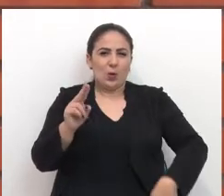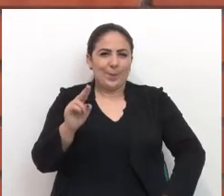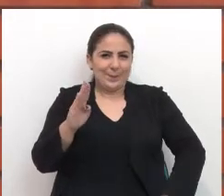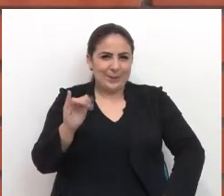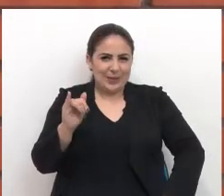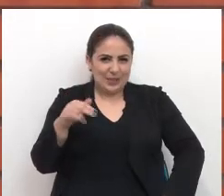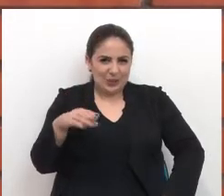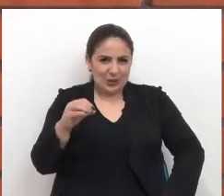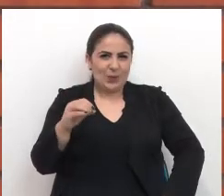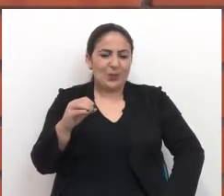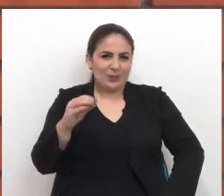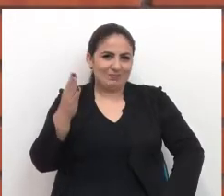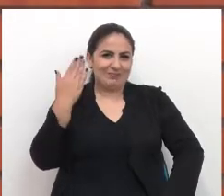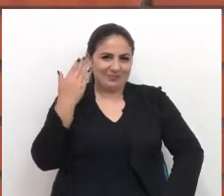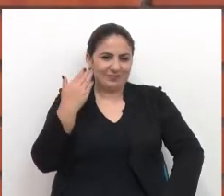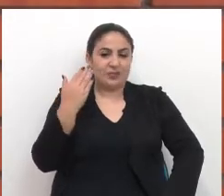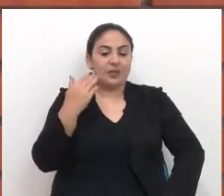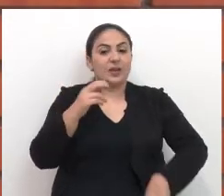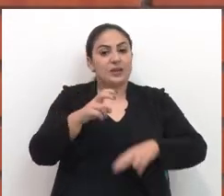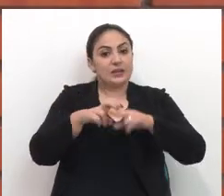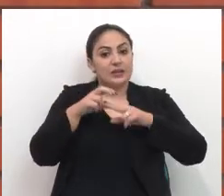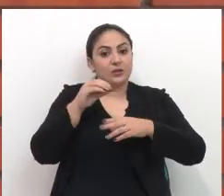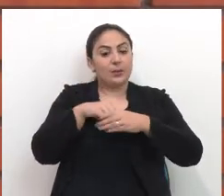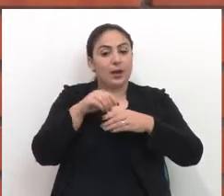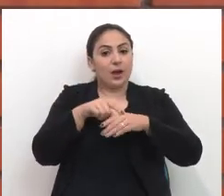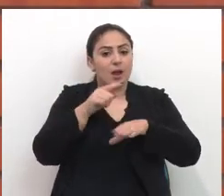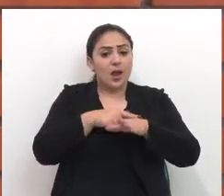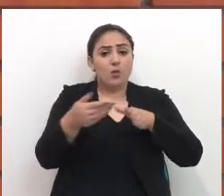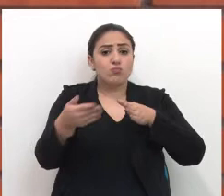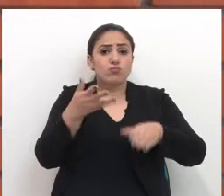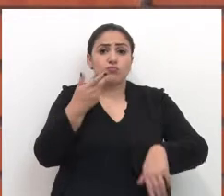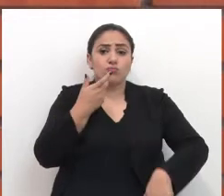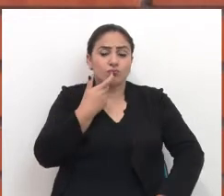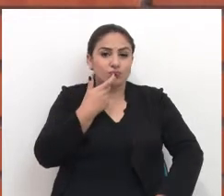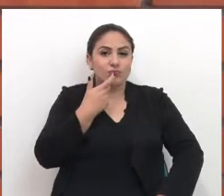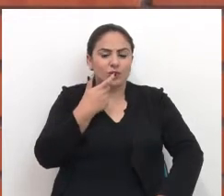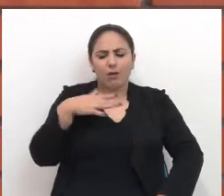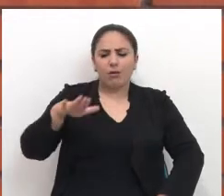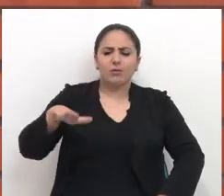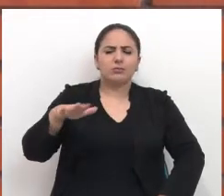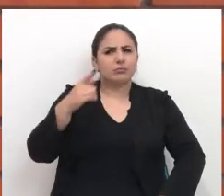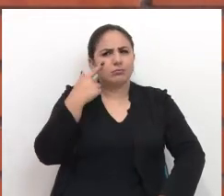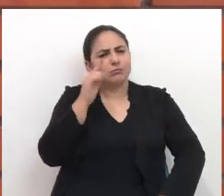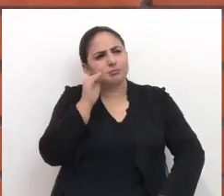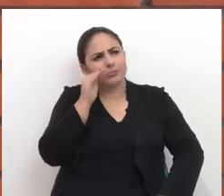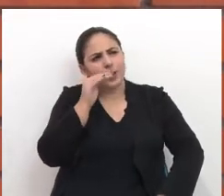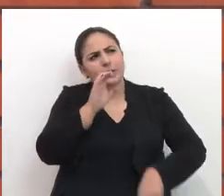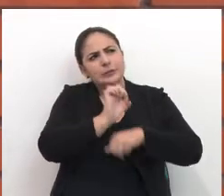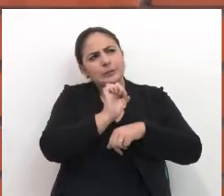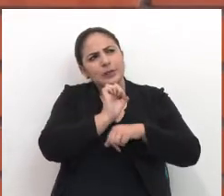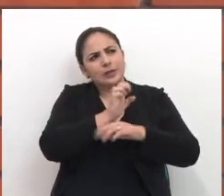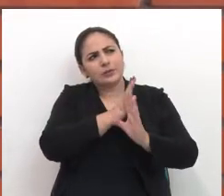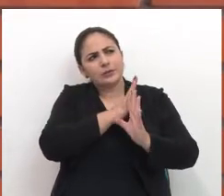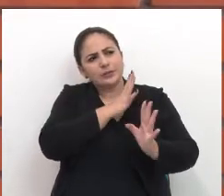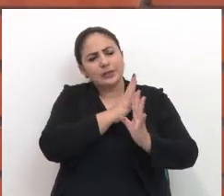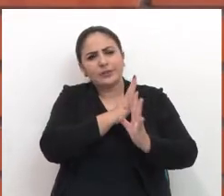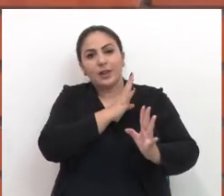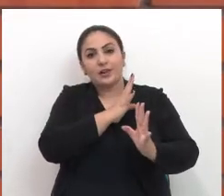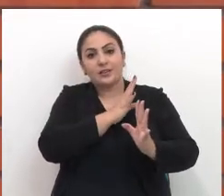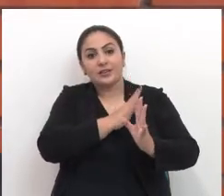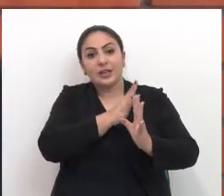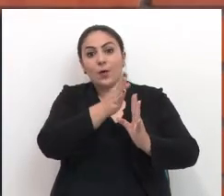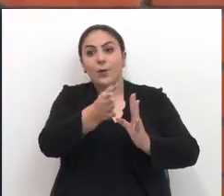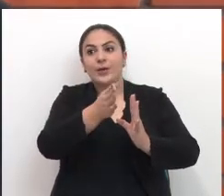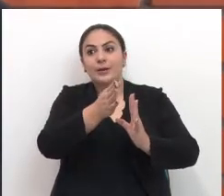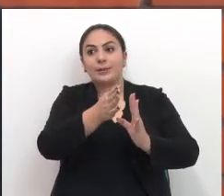se não me engano, na época. Né? E dentro dessa época eu era bem pequenininho, eu ficava lá aguardando o meu lugarzinho na fila para